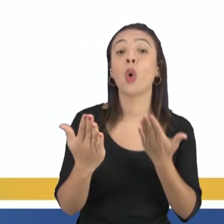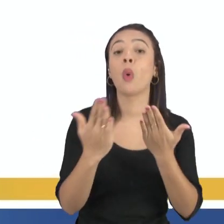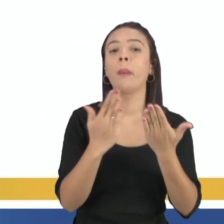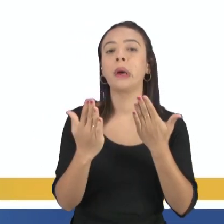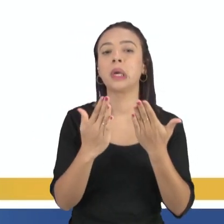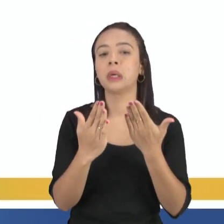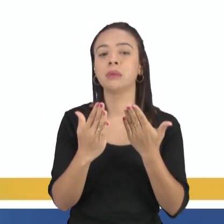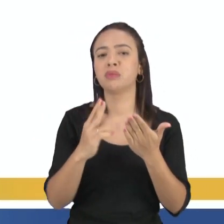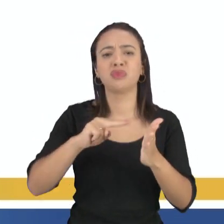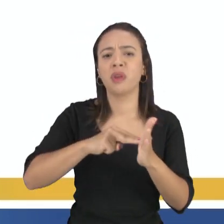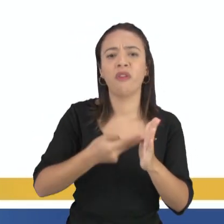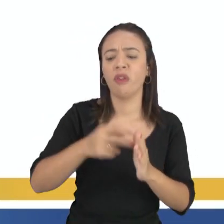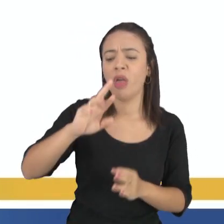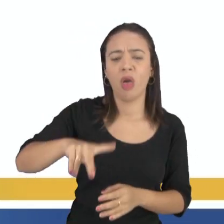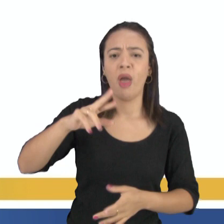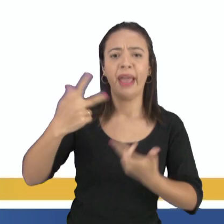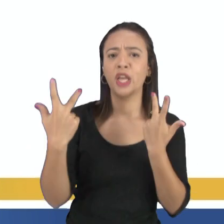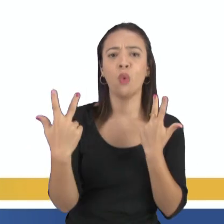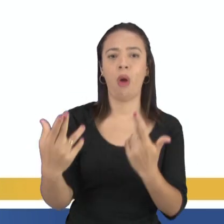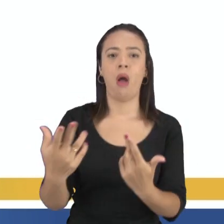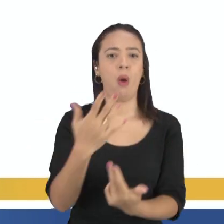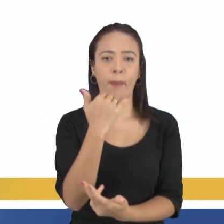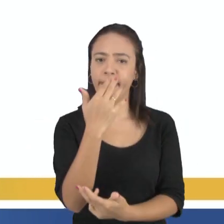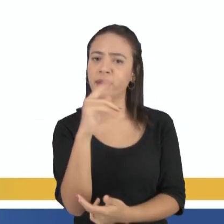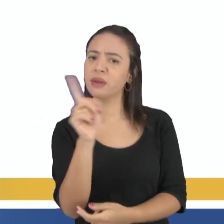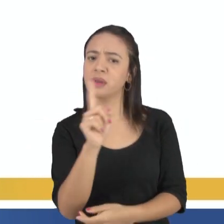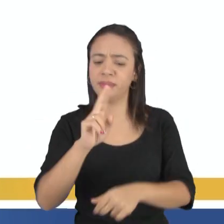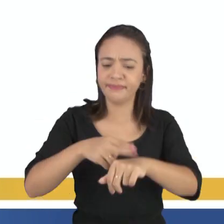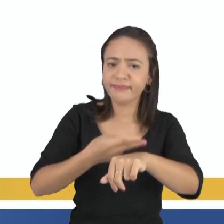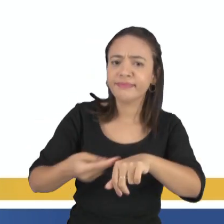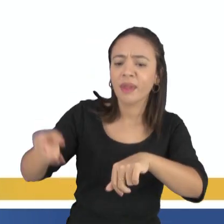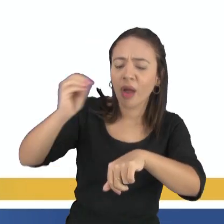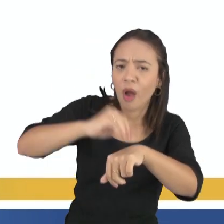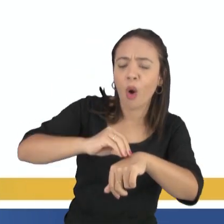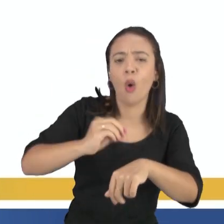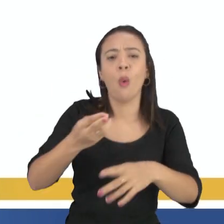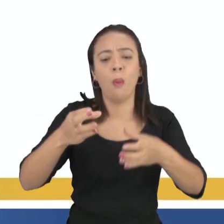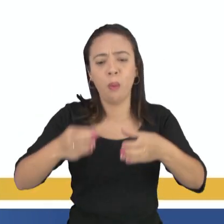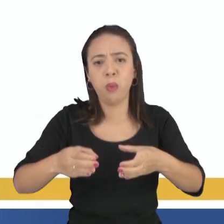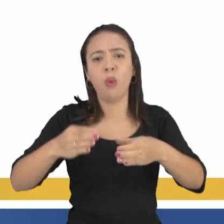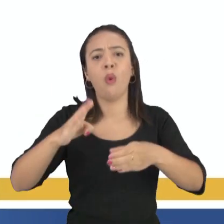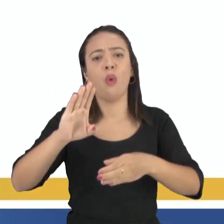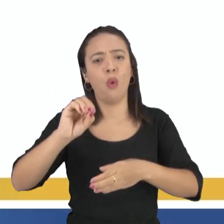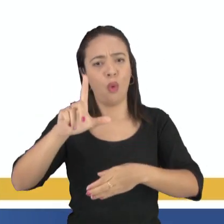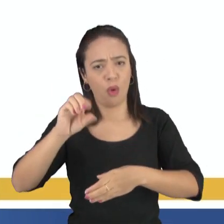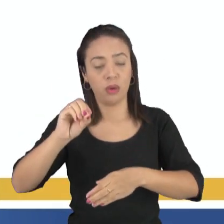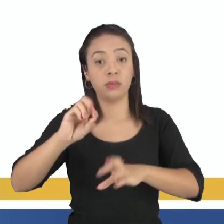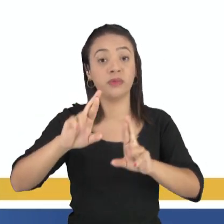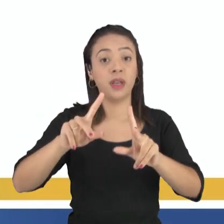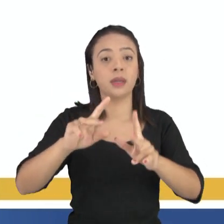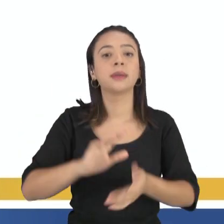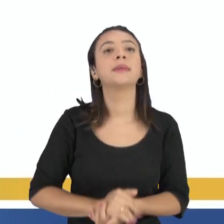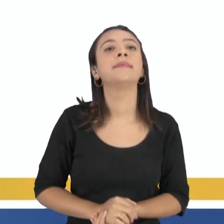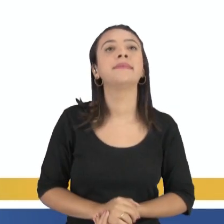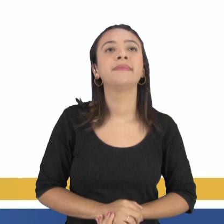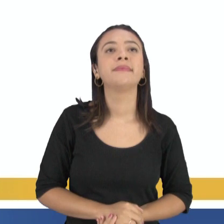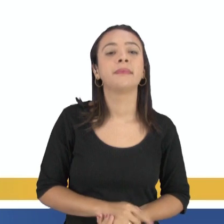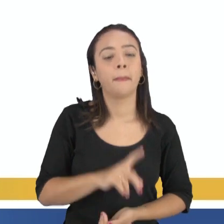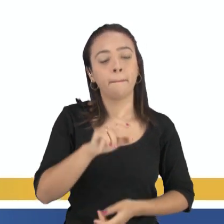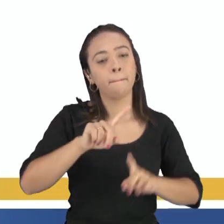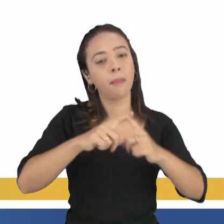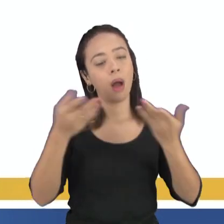dizendo que seja aquele alimento, Mas a forma dele é justamente aquela. Pequenos grânulos, tá?